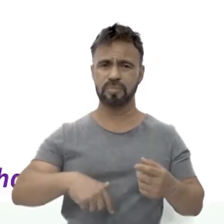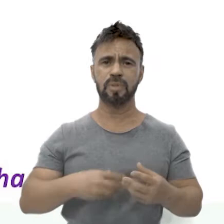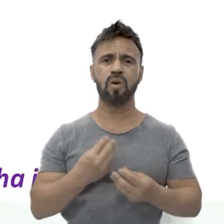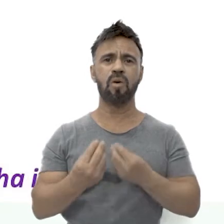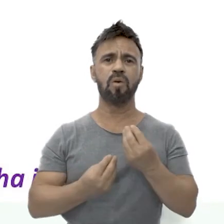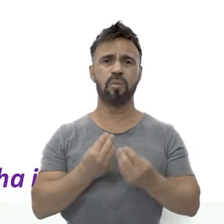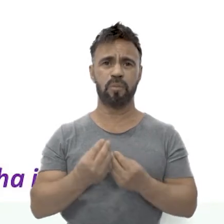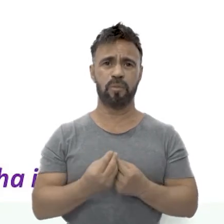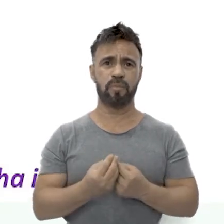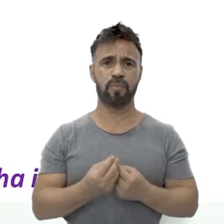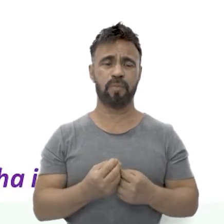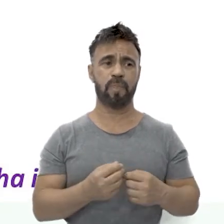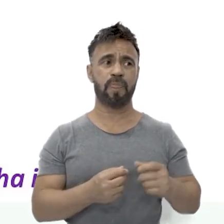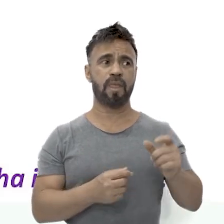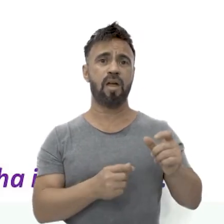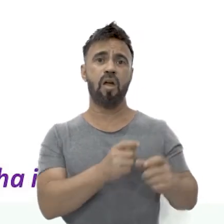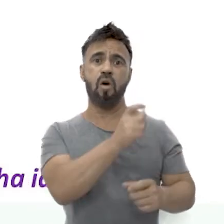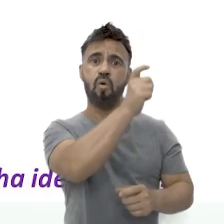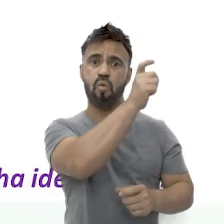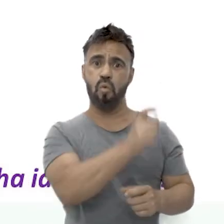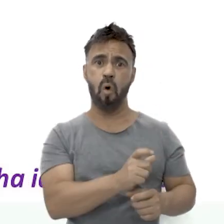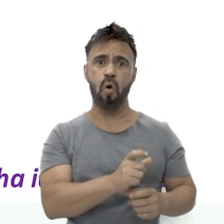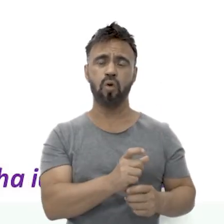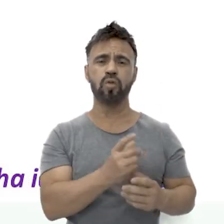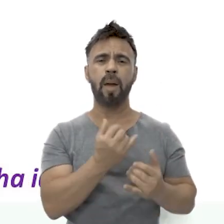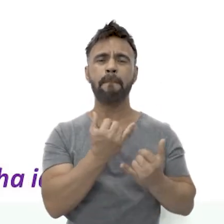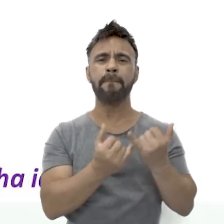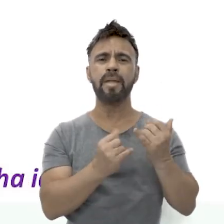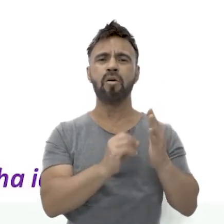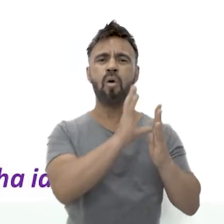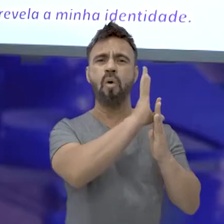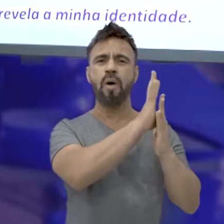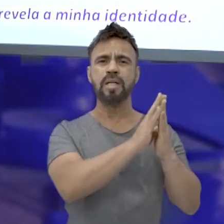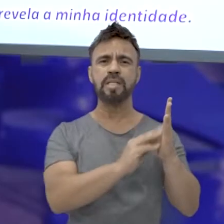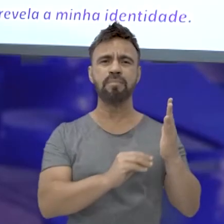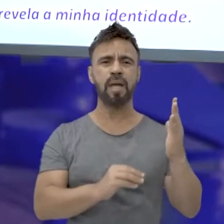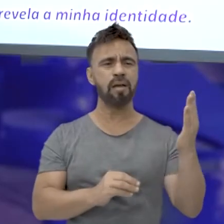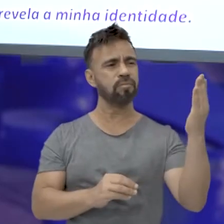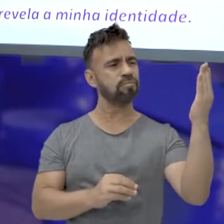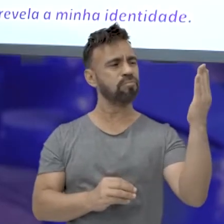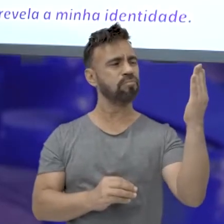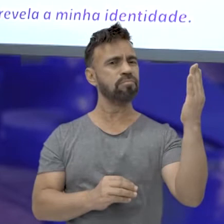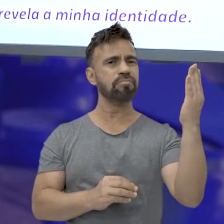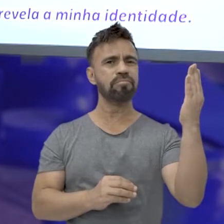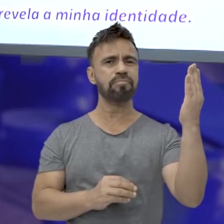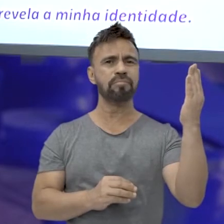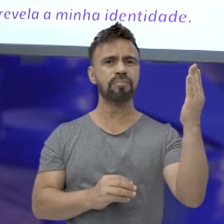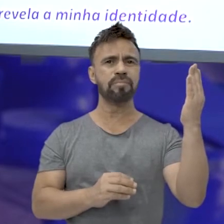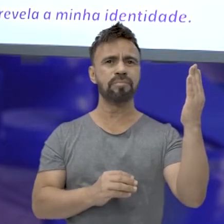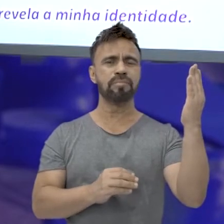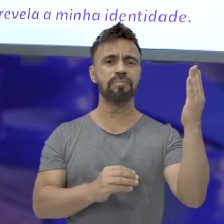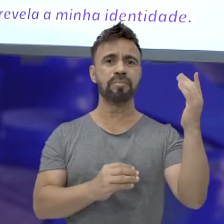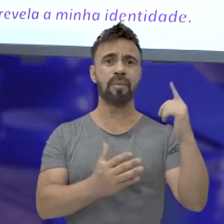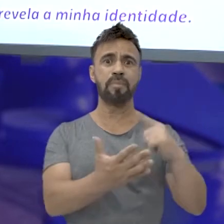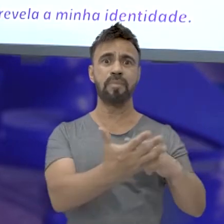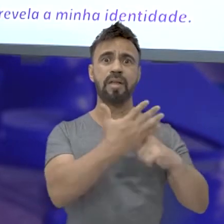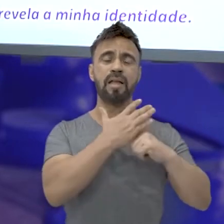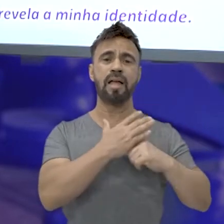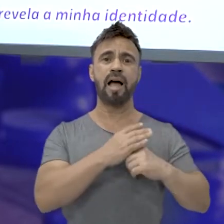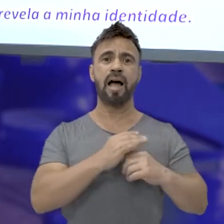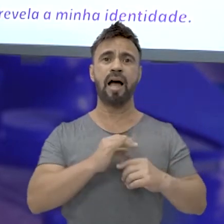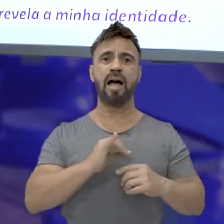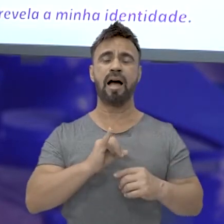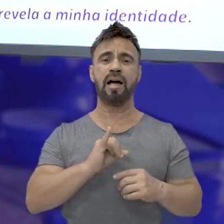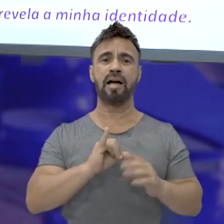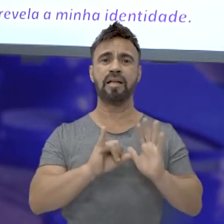outro vem a ser um espelho que revela a minha identidade. Então, mais uma vez, sempre que eu observo o outro,